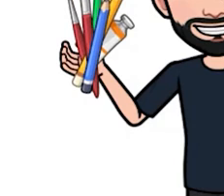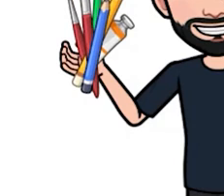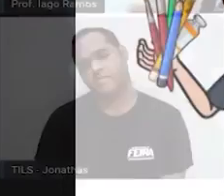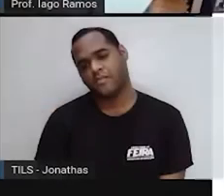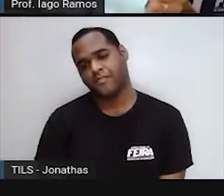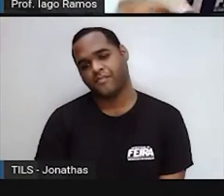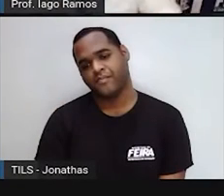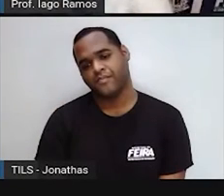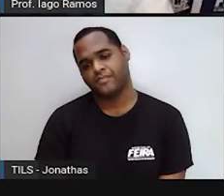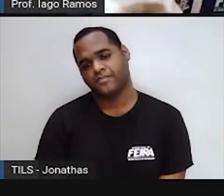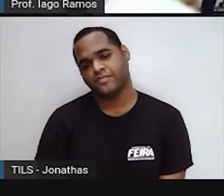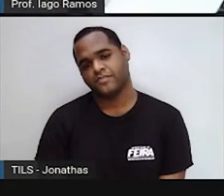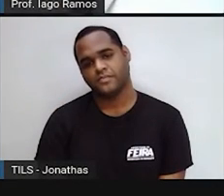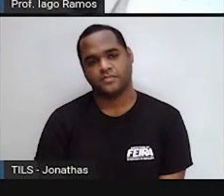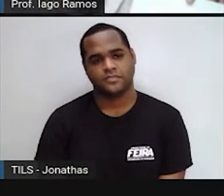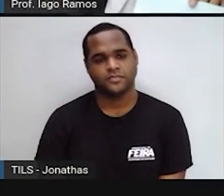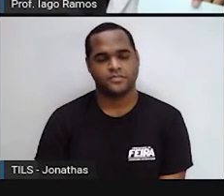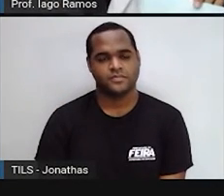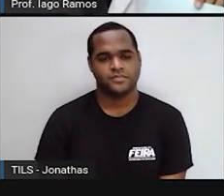E aí